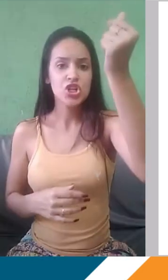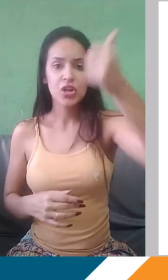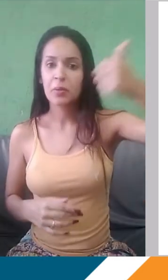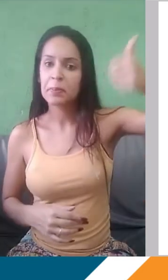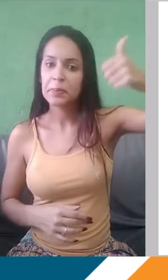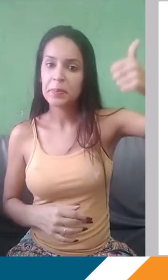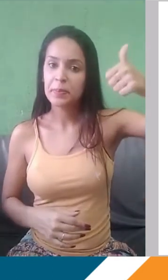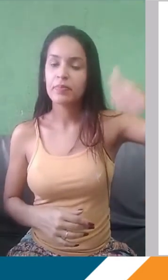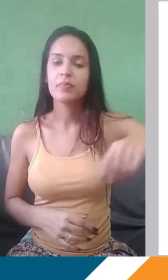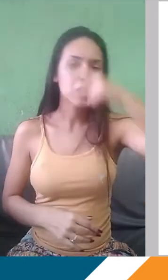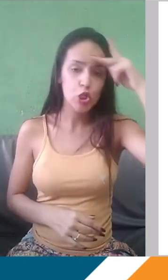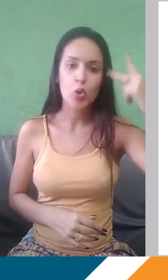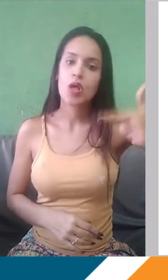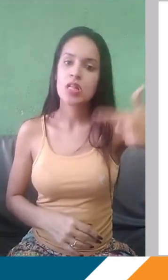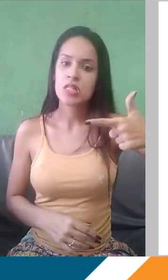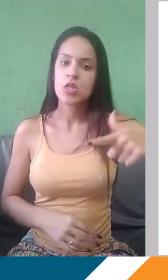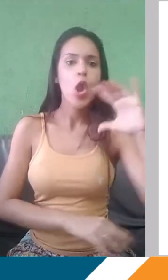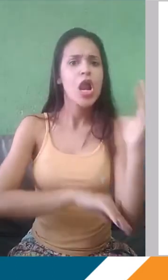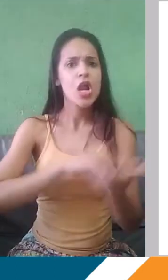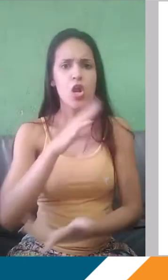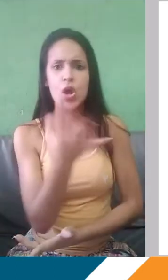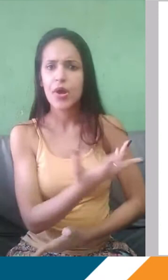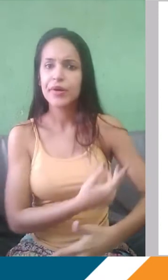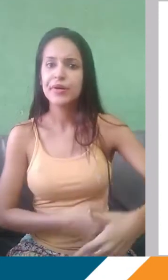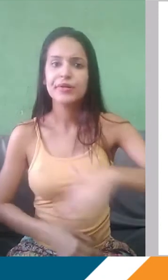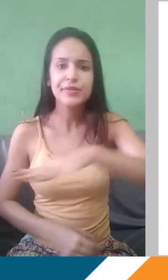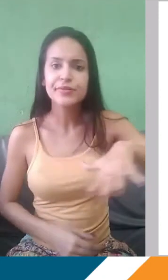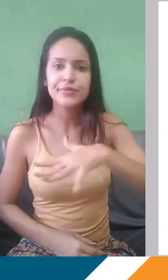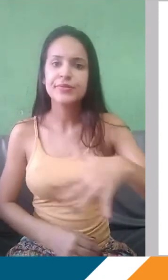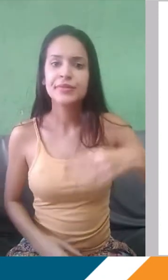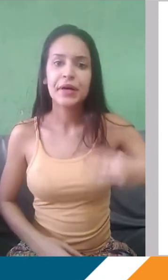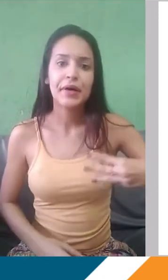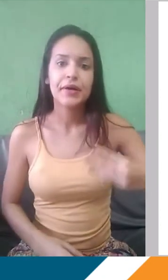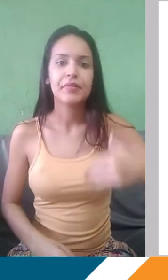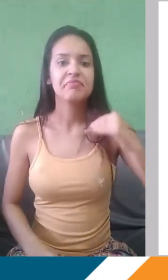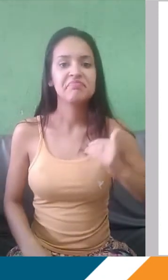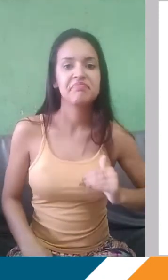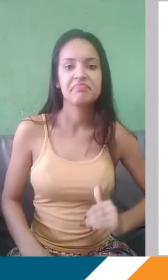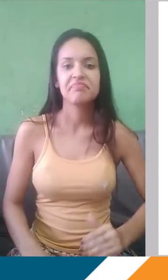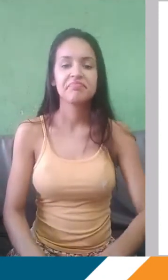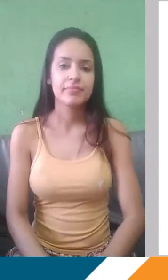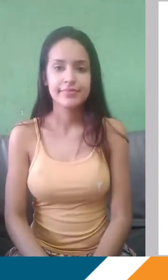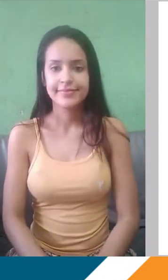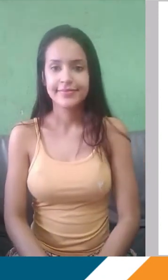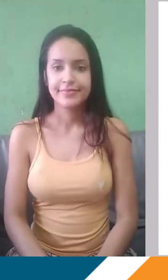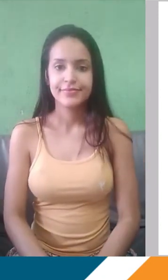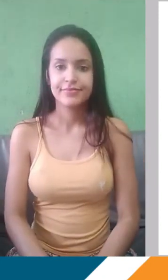desfocados, representando o desajuste da visão míope de mundo que predomina em nossa sociedade.